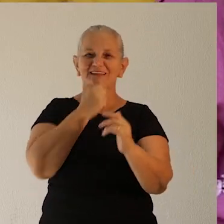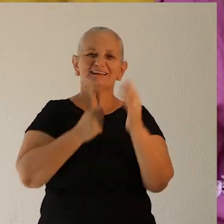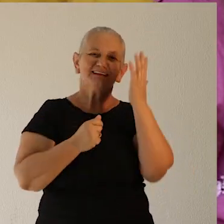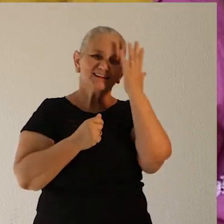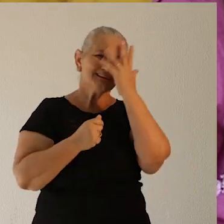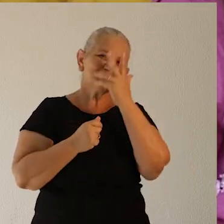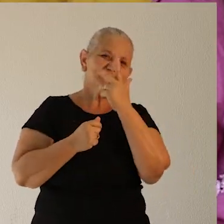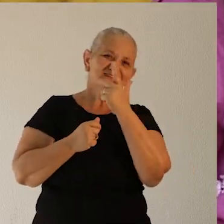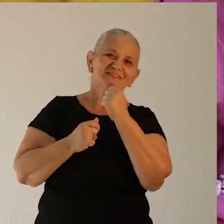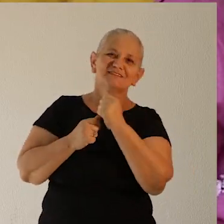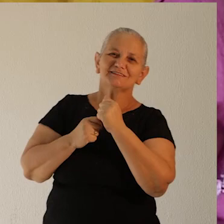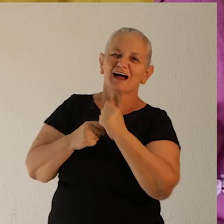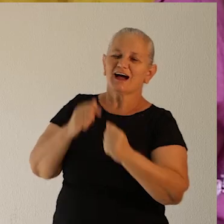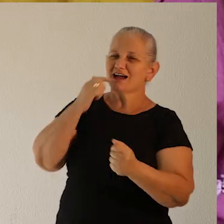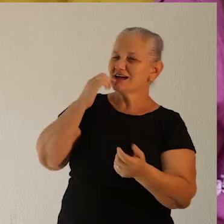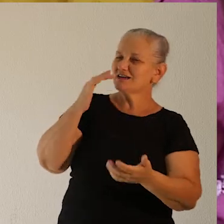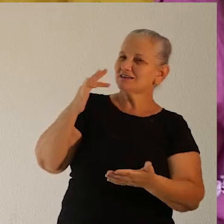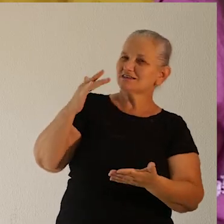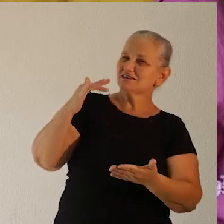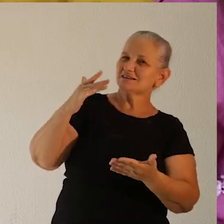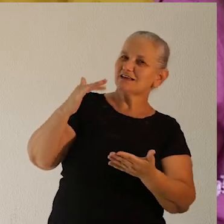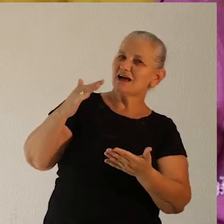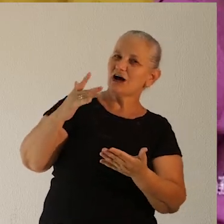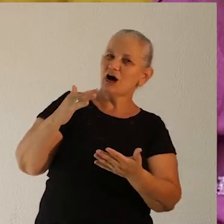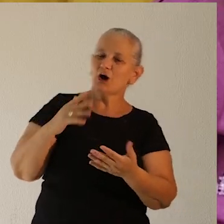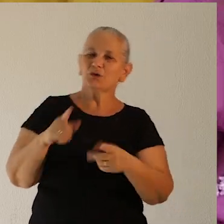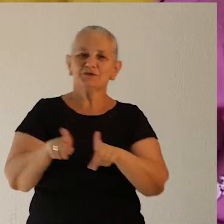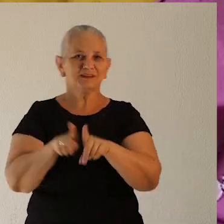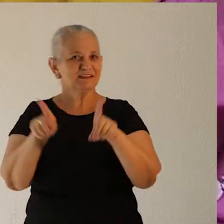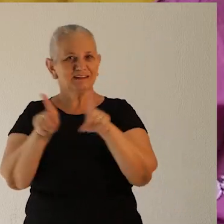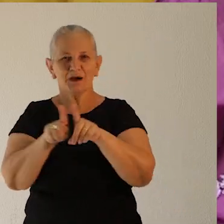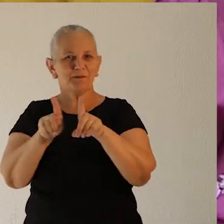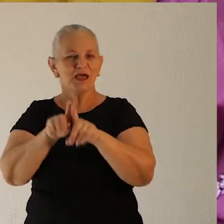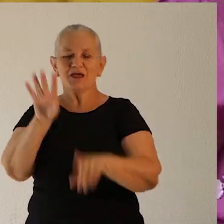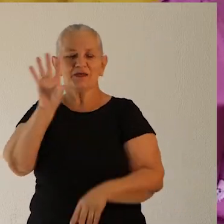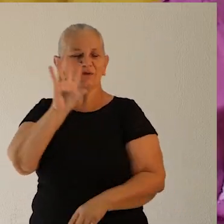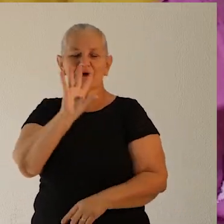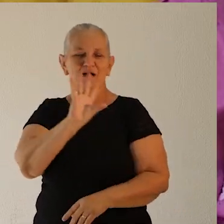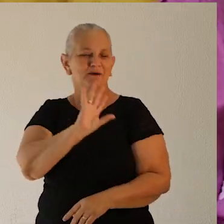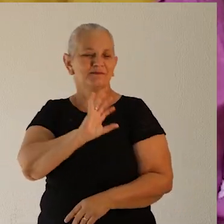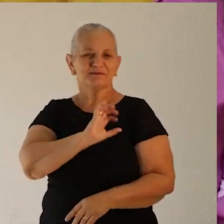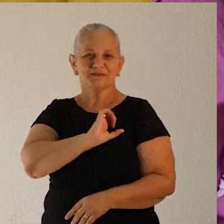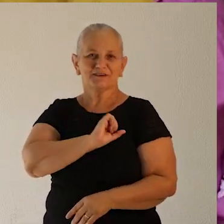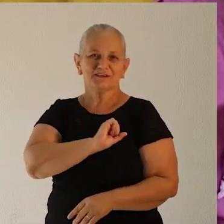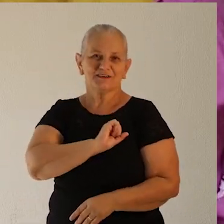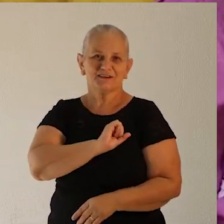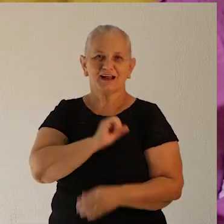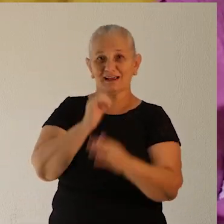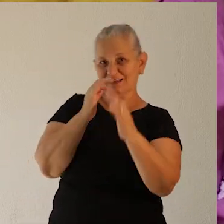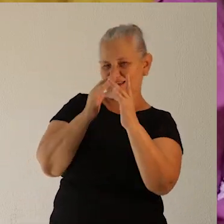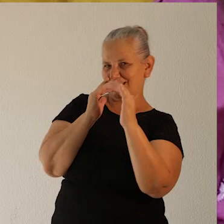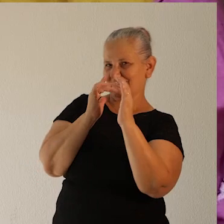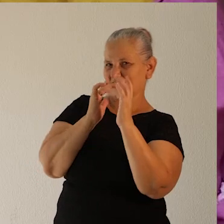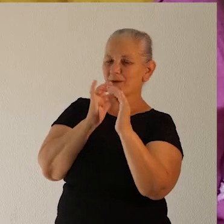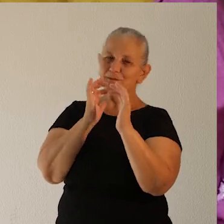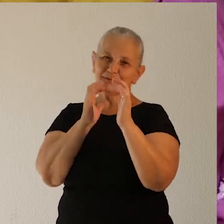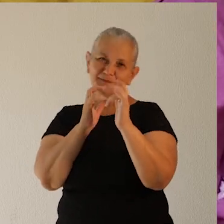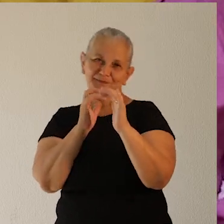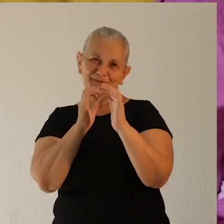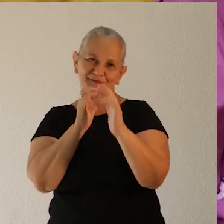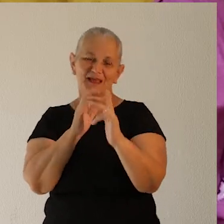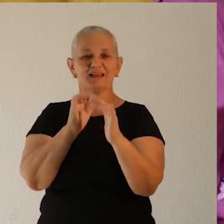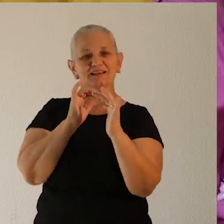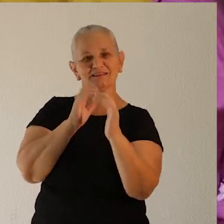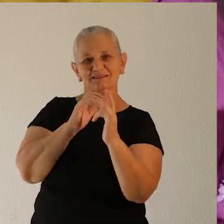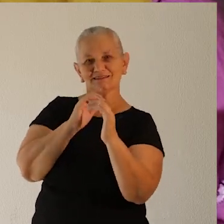toca Nabor, o gondoleiro do amor. Clarineta, clarinete, som